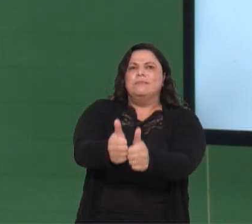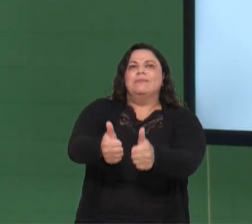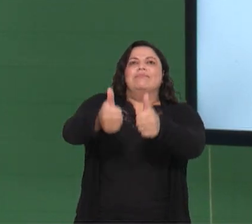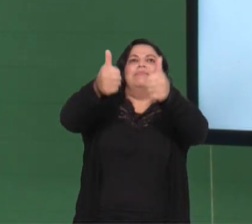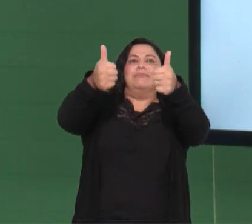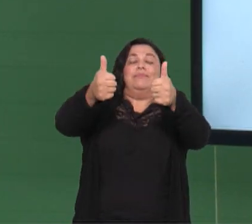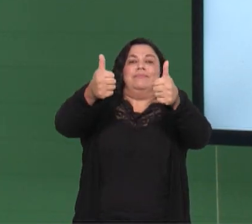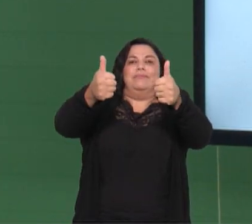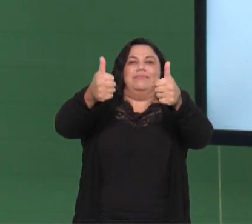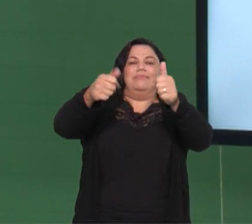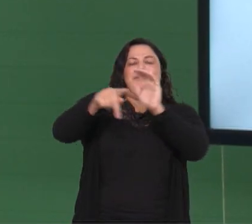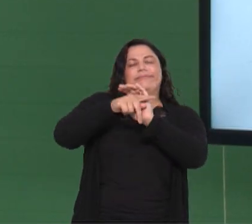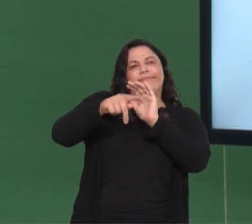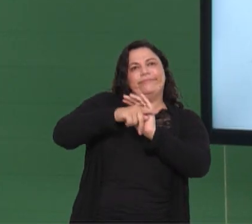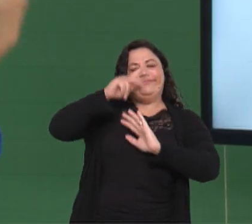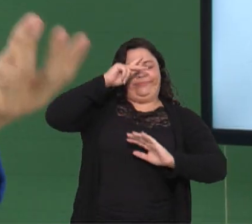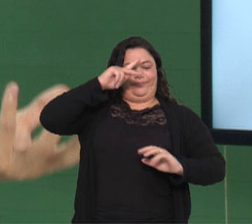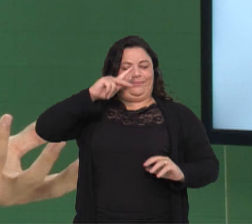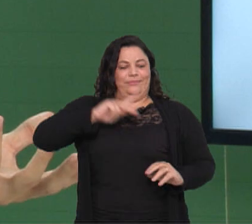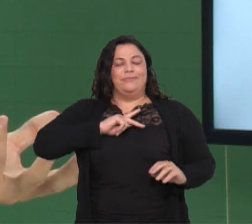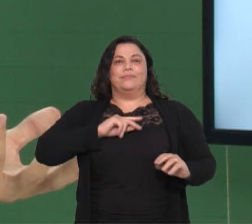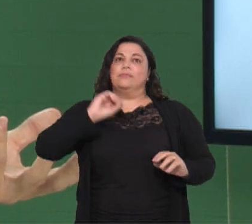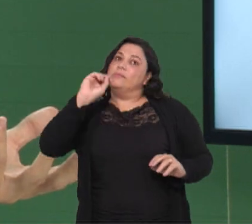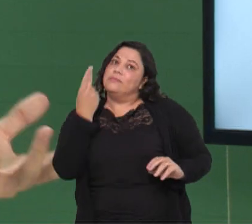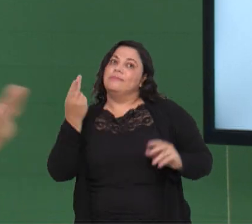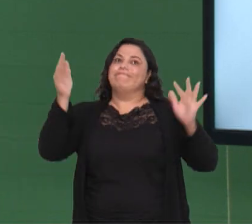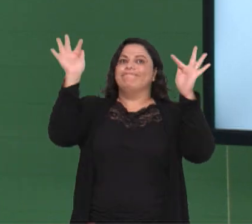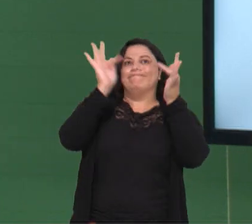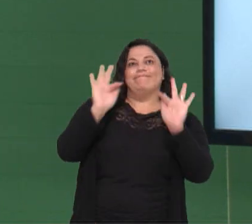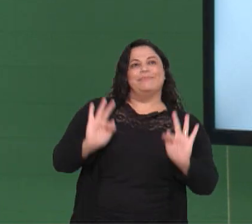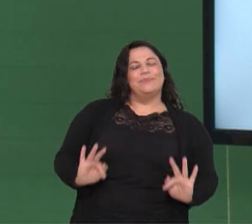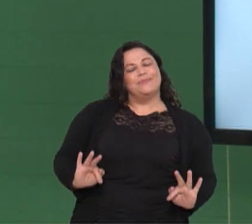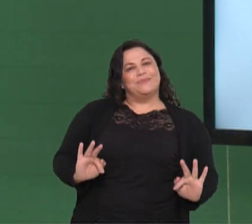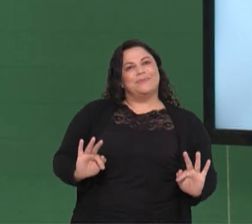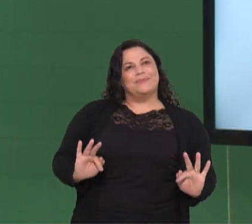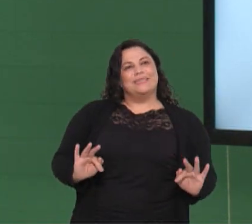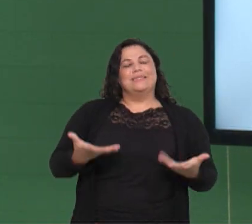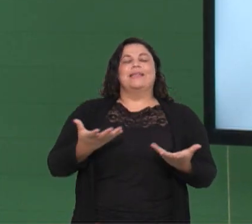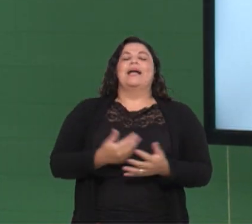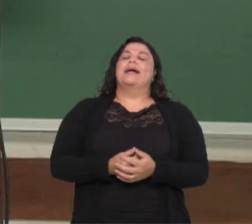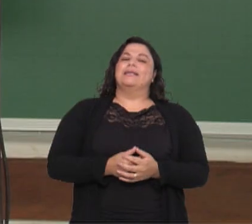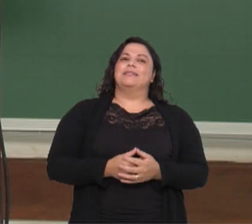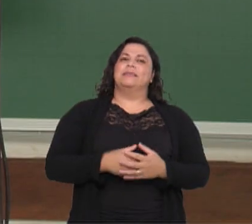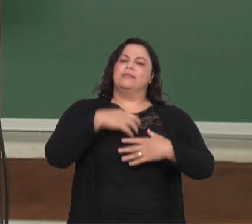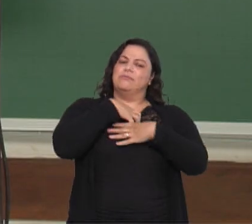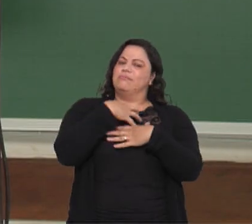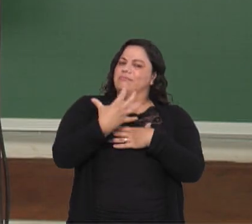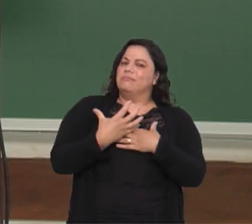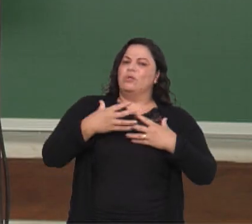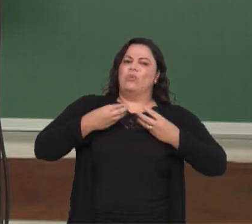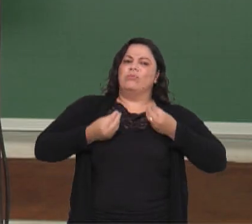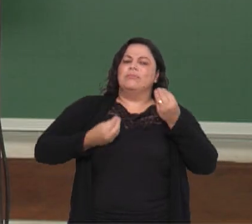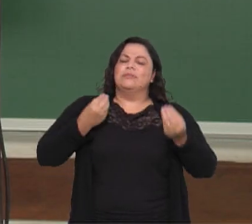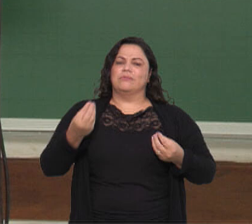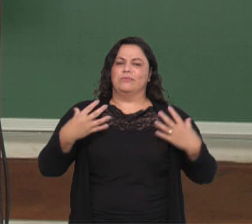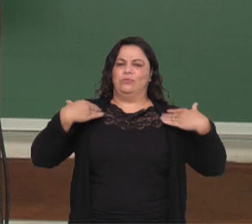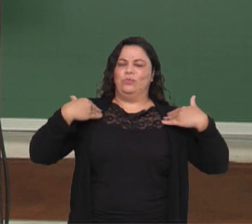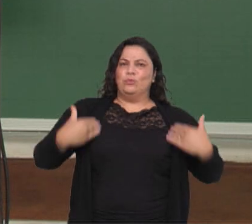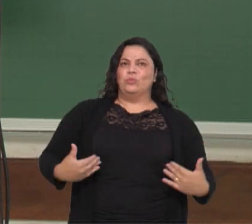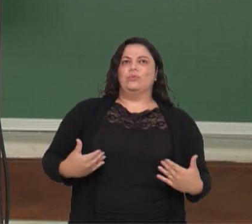né, do nosso próprio bem, ou então da felicidade. Então, virtudes são comportamentos que se igualam a